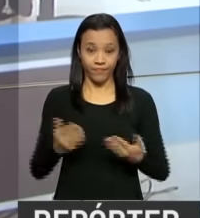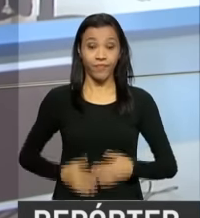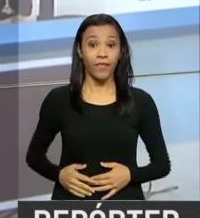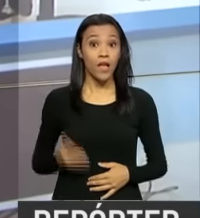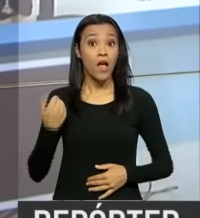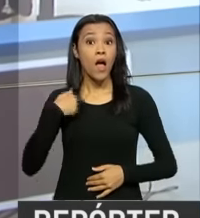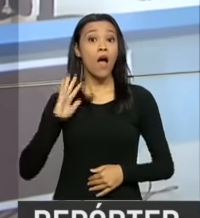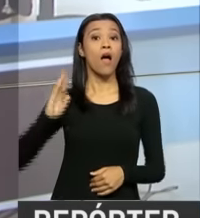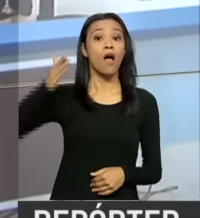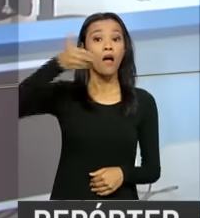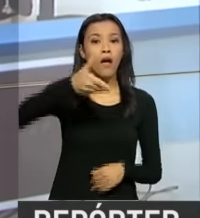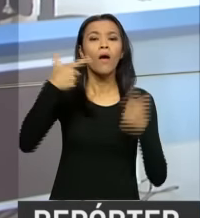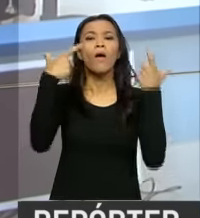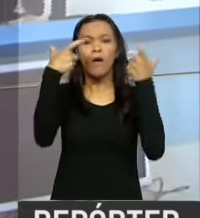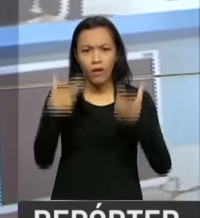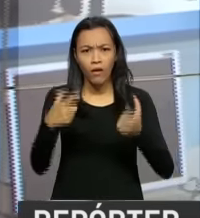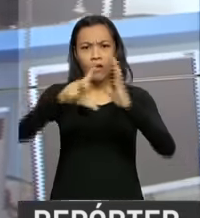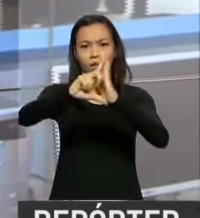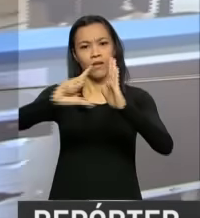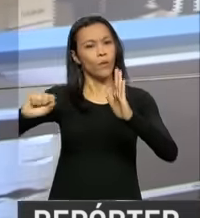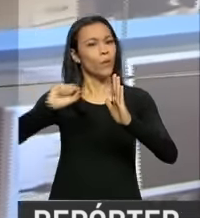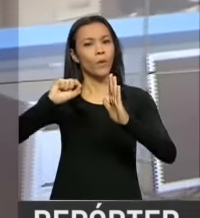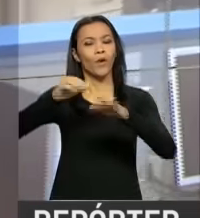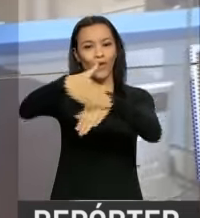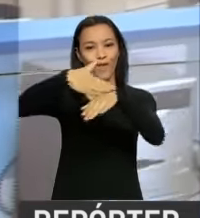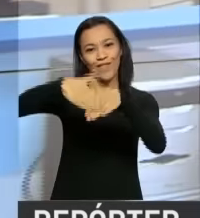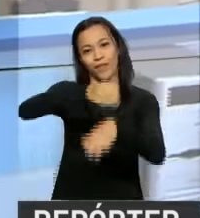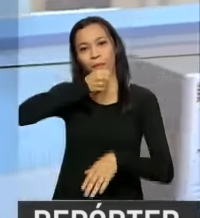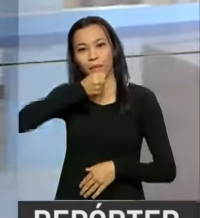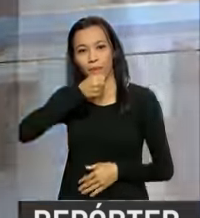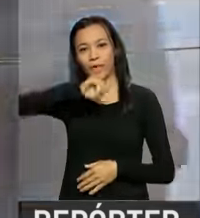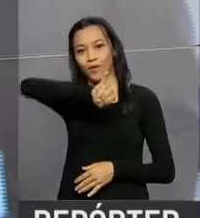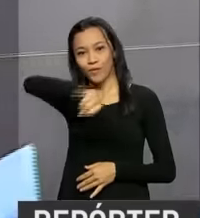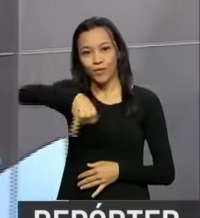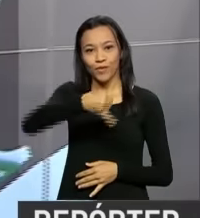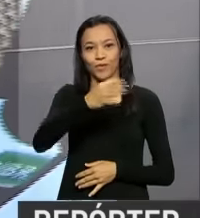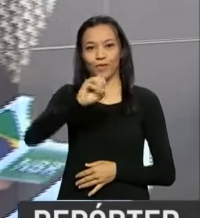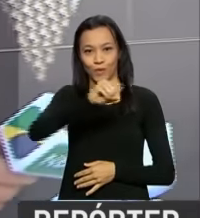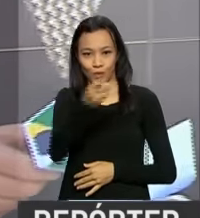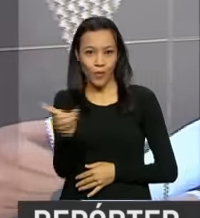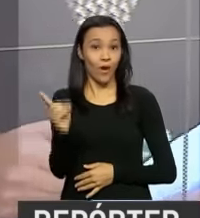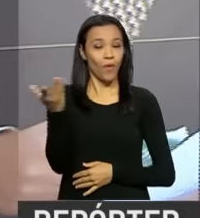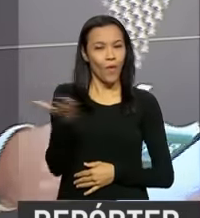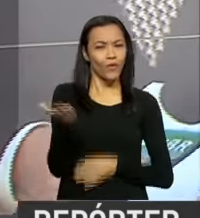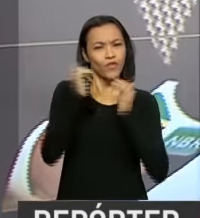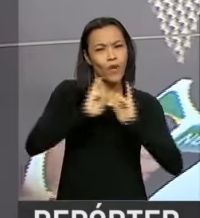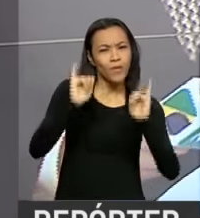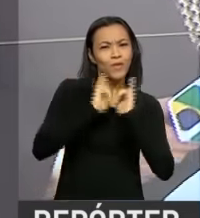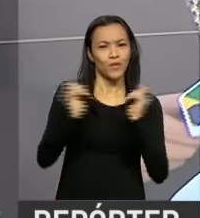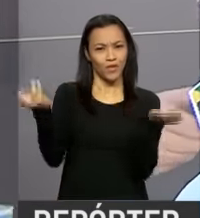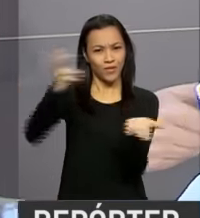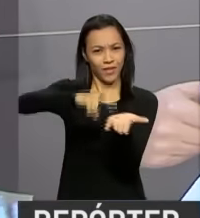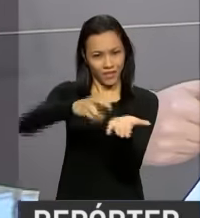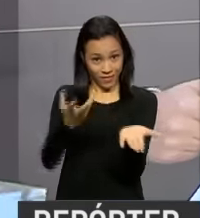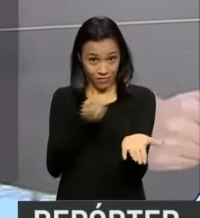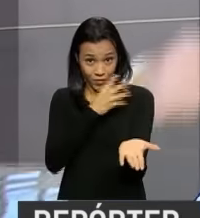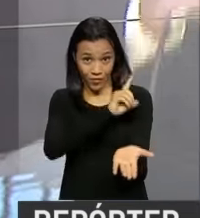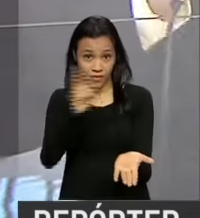vamos direto ao Palácio do Planalto conversar com o João Pedro Neto, que tem as informações desta manhã para a gente. João, bom